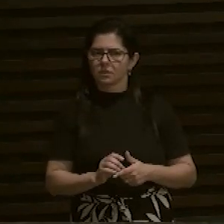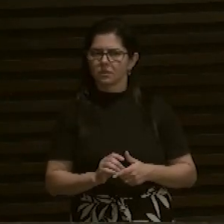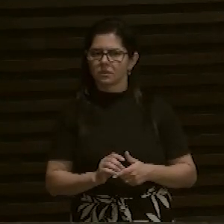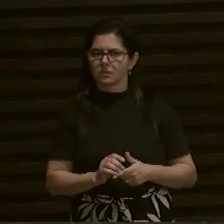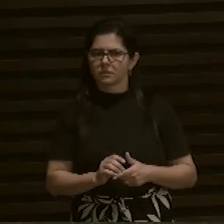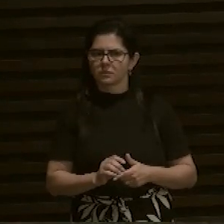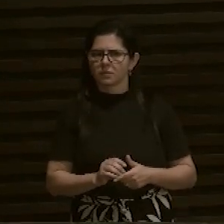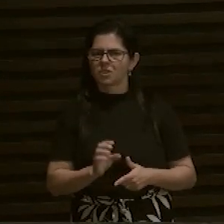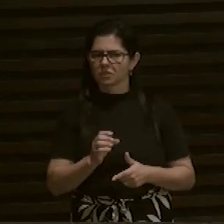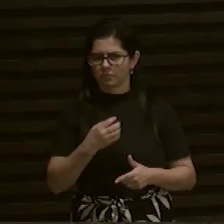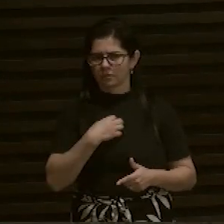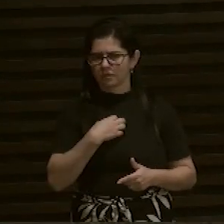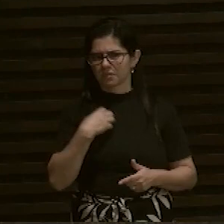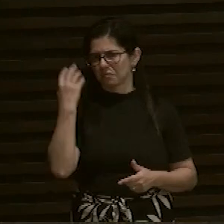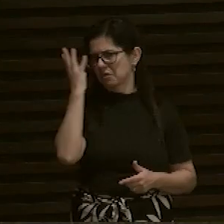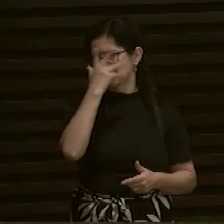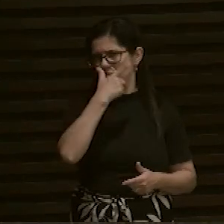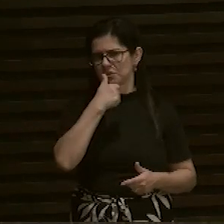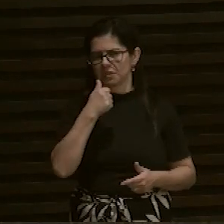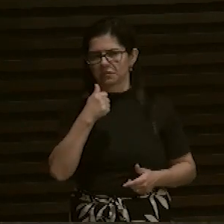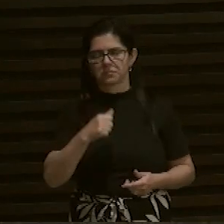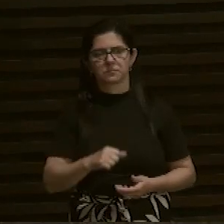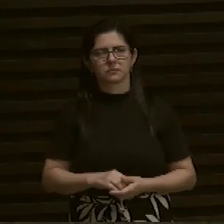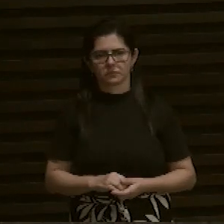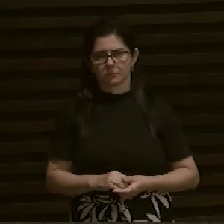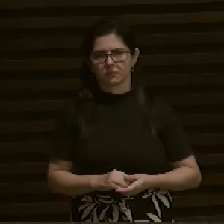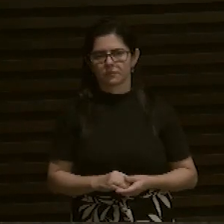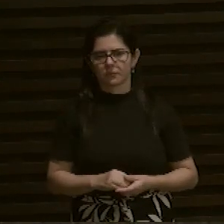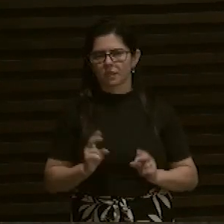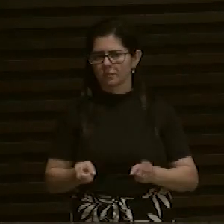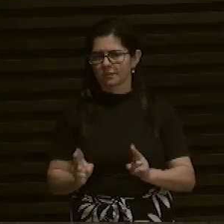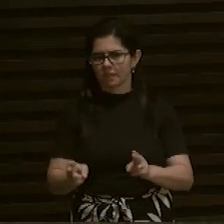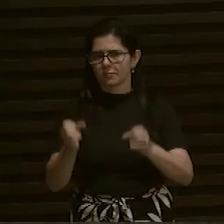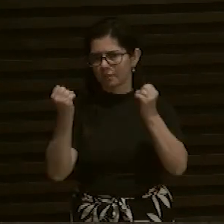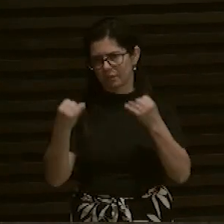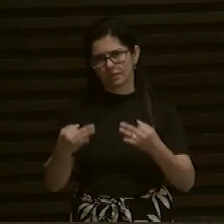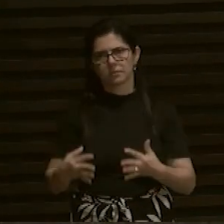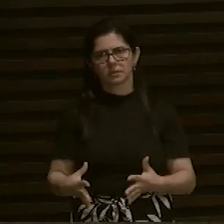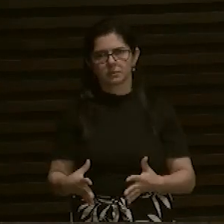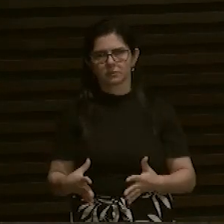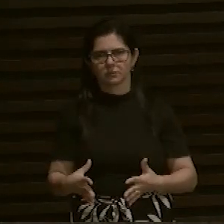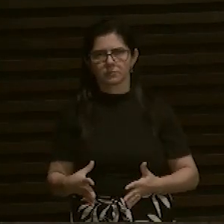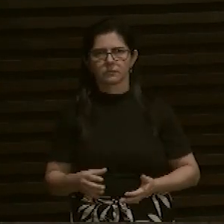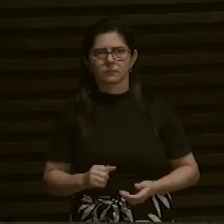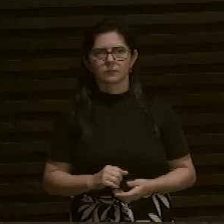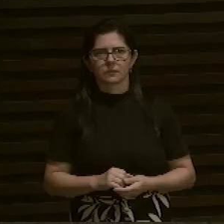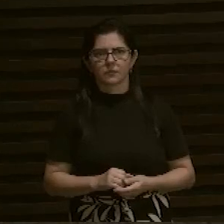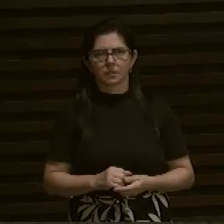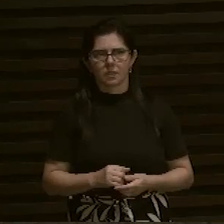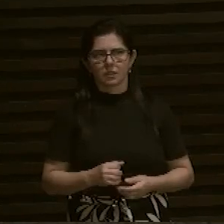ver isso adiante. Então, vamos seguir aqui, porque a gente vai explicando isso aqui. Tá? O parágrafo seguinte fala